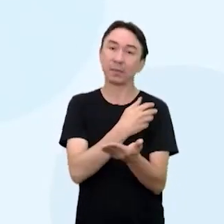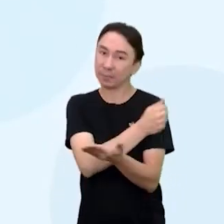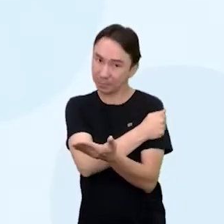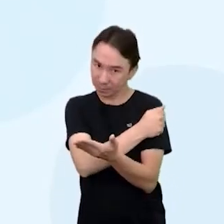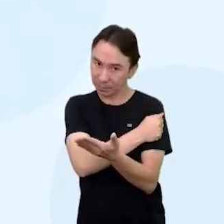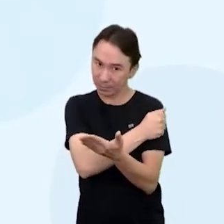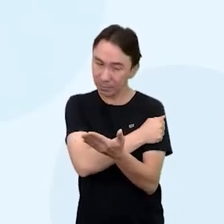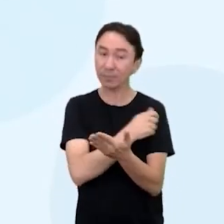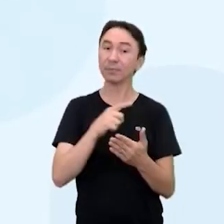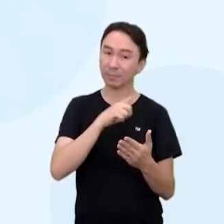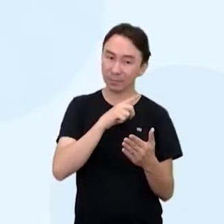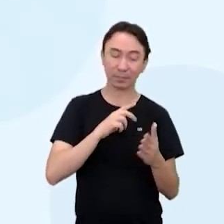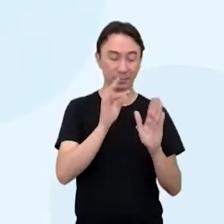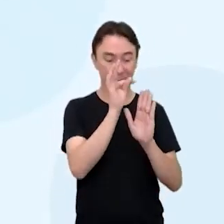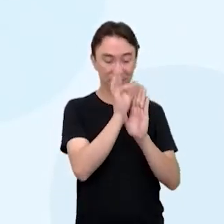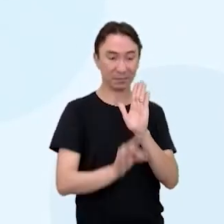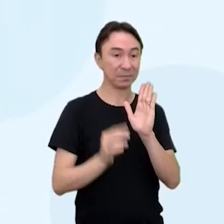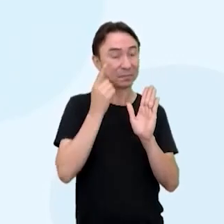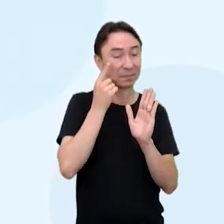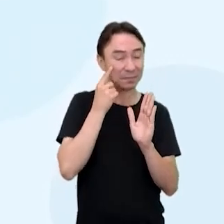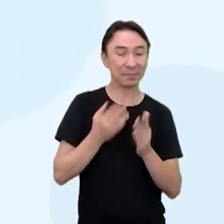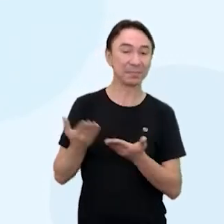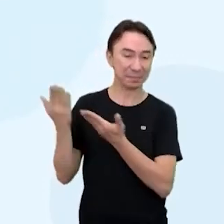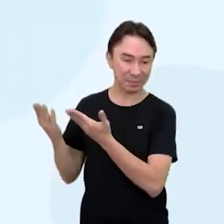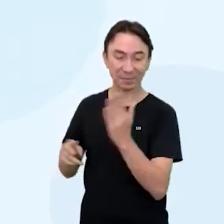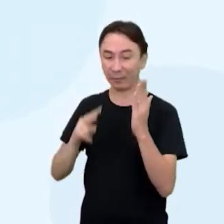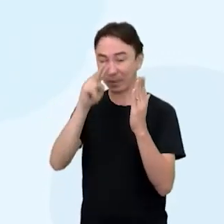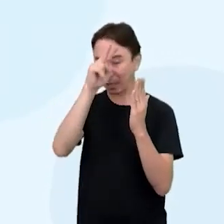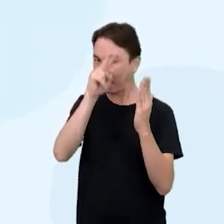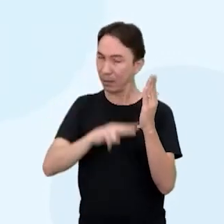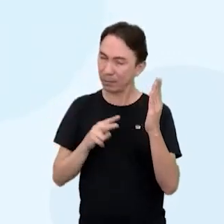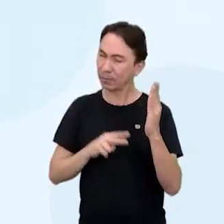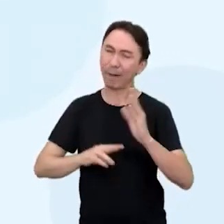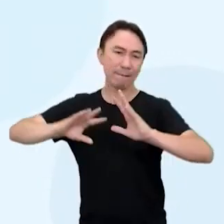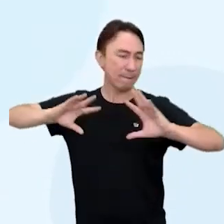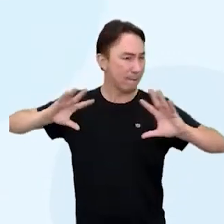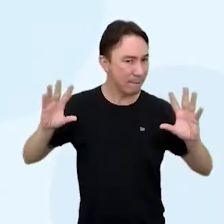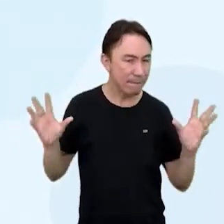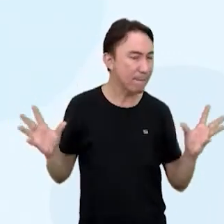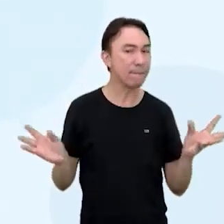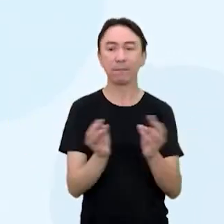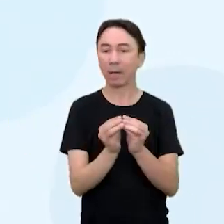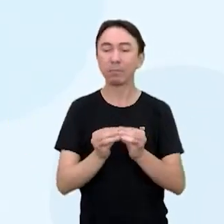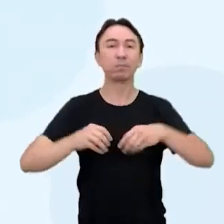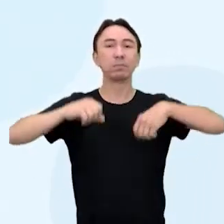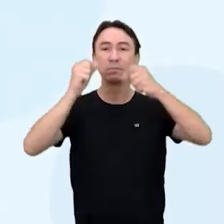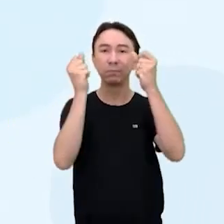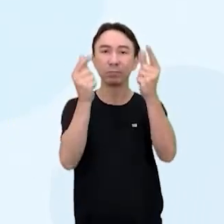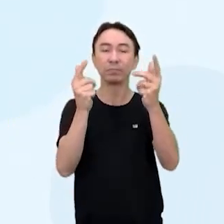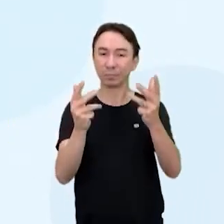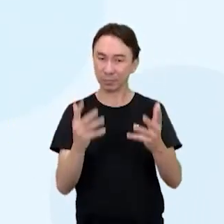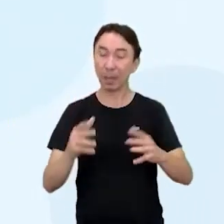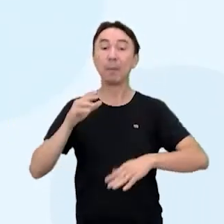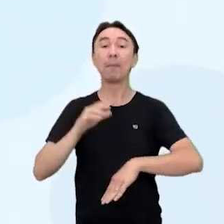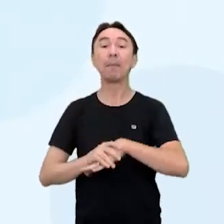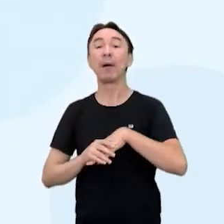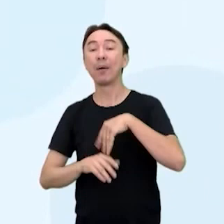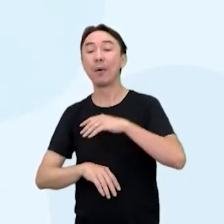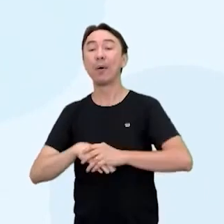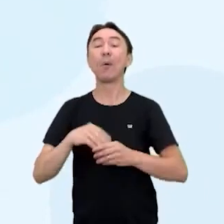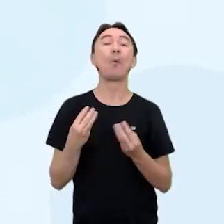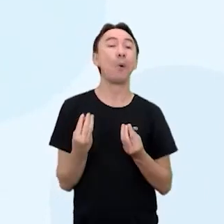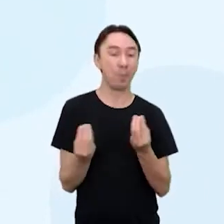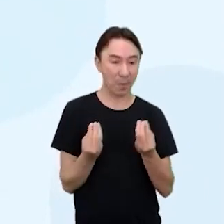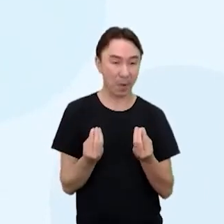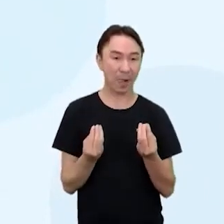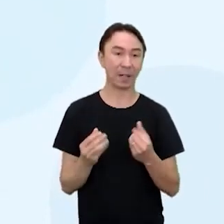traz consigo para poder resumir aqui a prática que a gente vai fazer nesse componente. Dá uma lida pra gente,